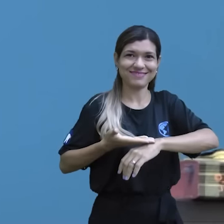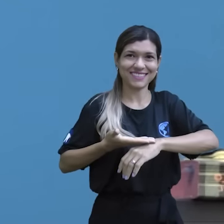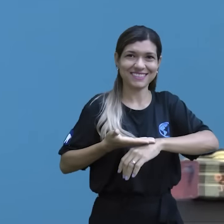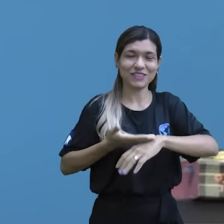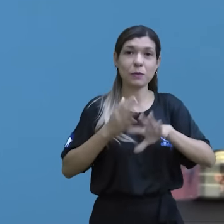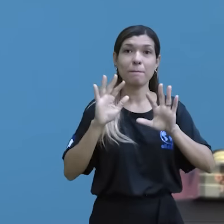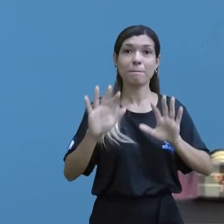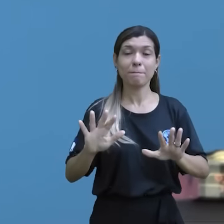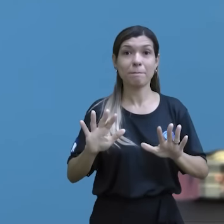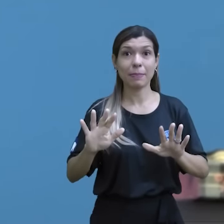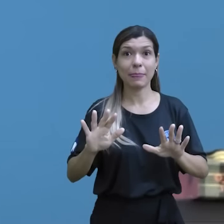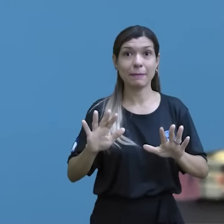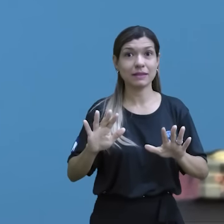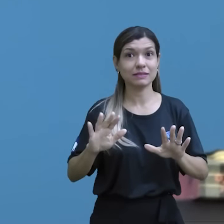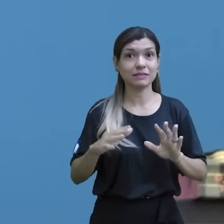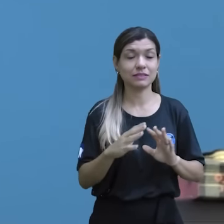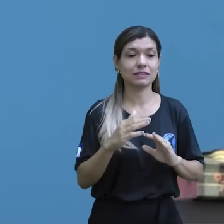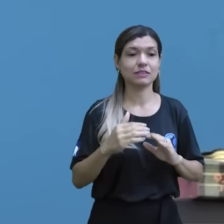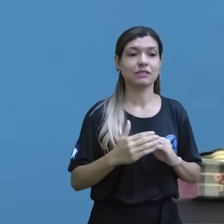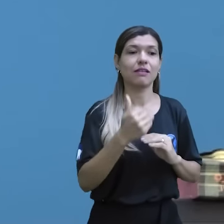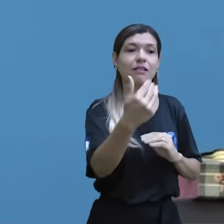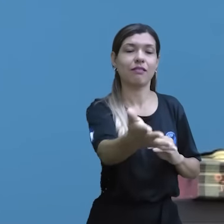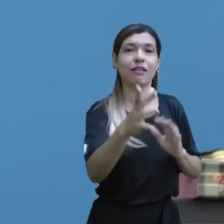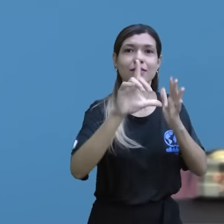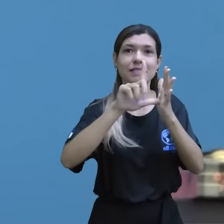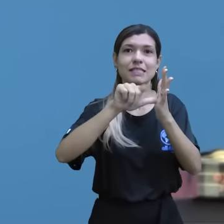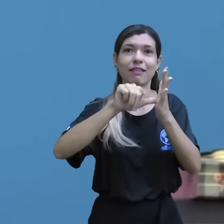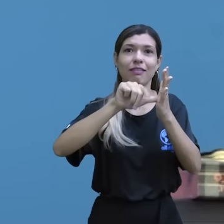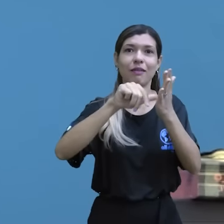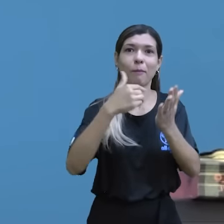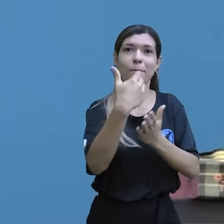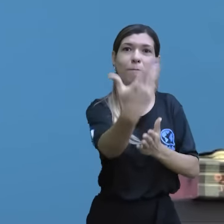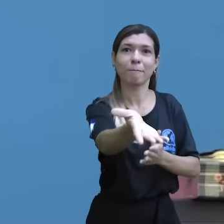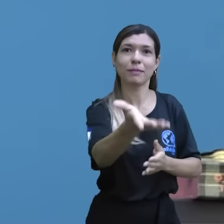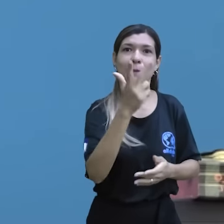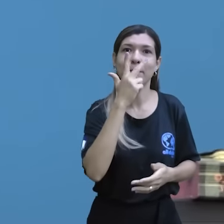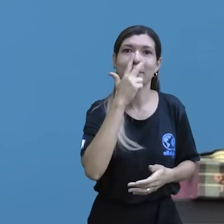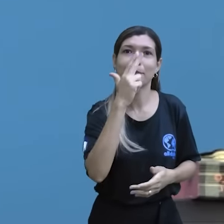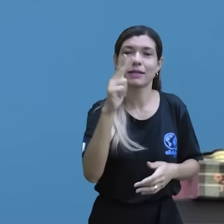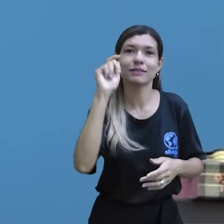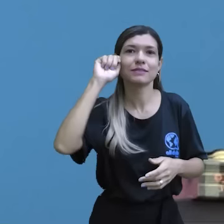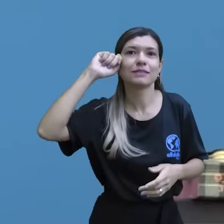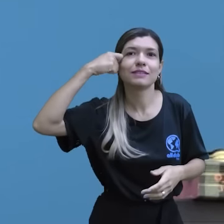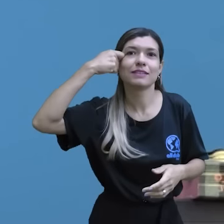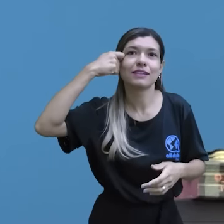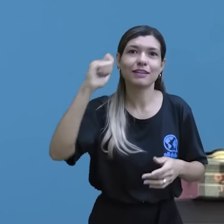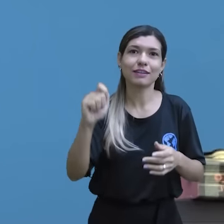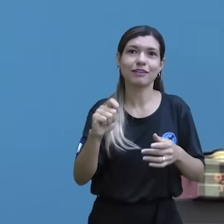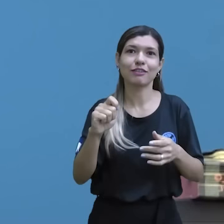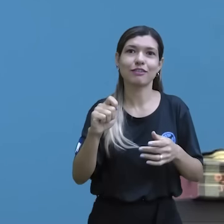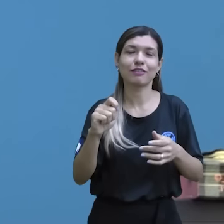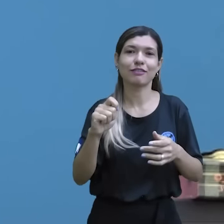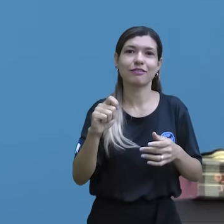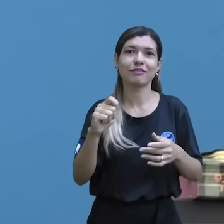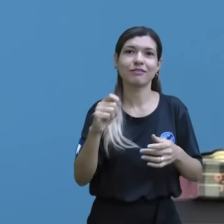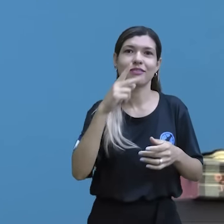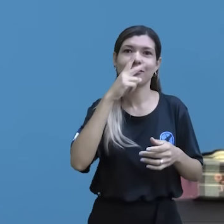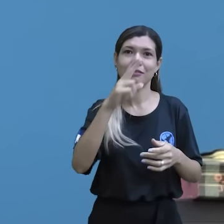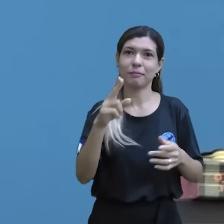de jogo, de aposta, e ele era um velhaco, porque ele, enfim, seduzia